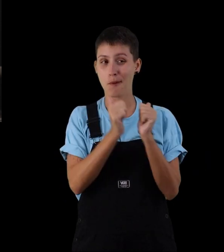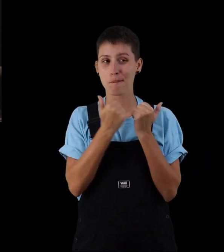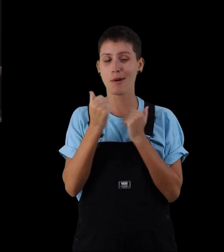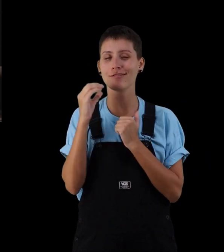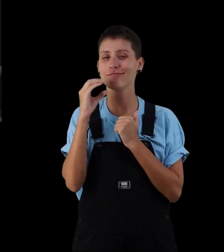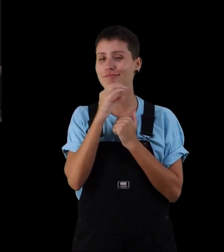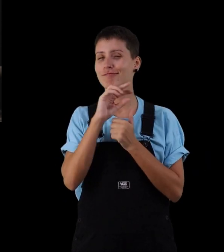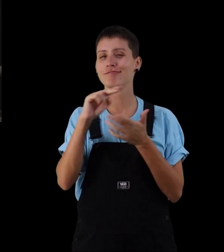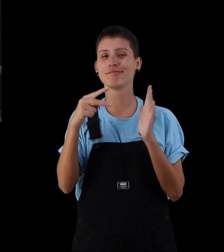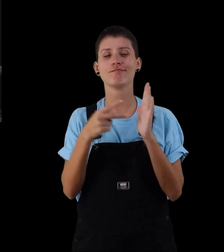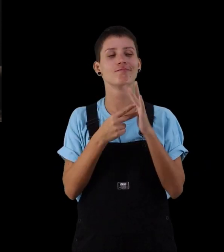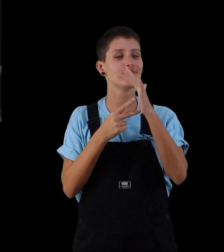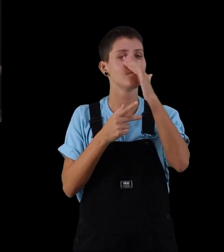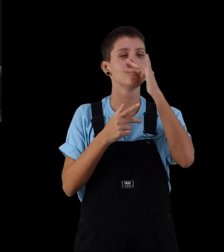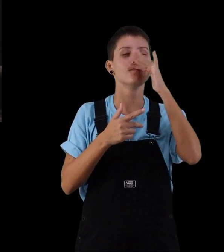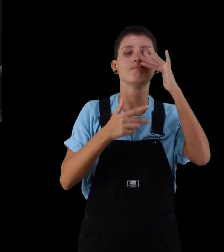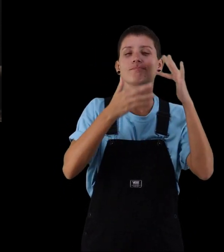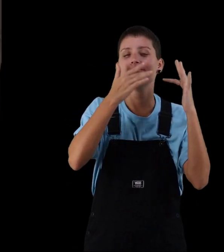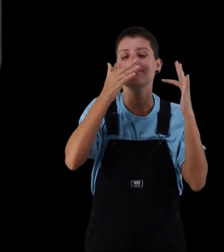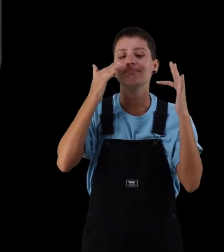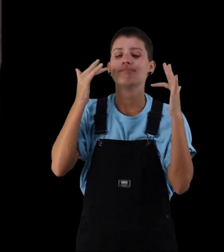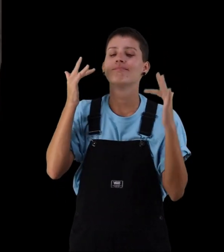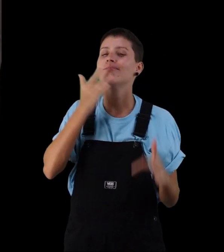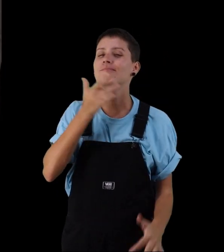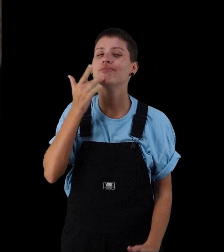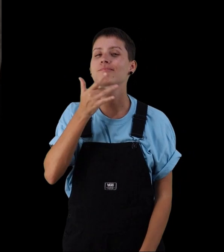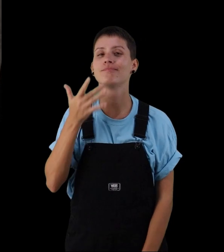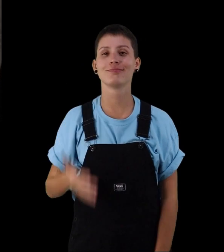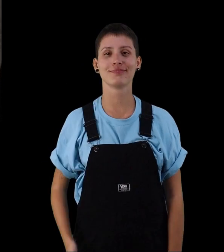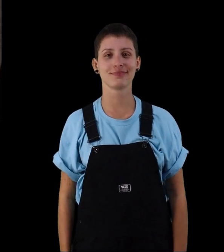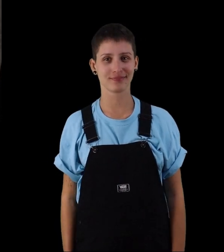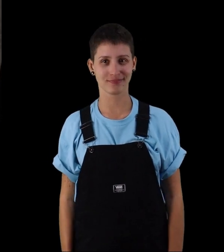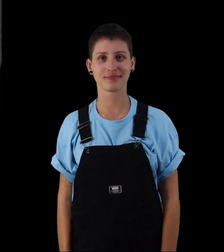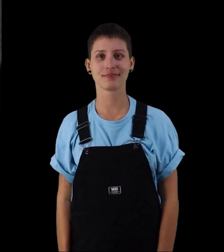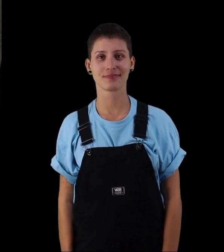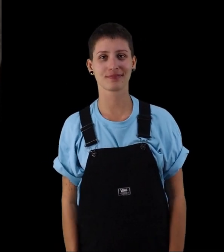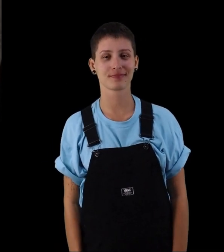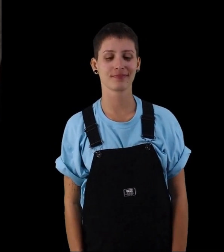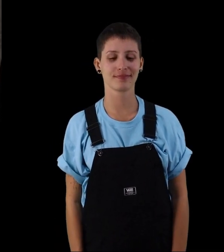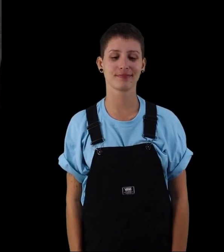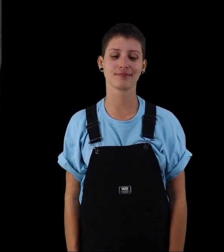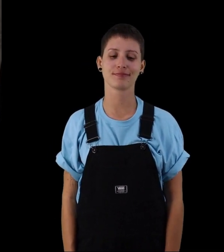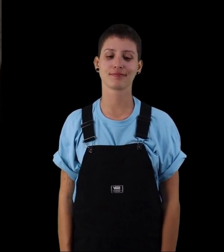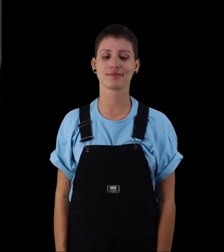pão quentinho que anunciava o aroma. Mão de Márcio escreve sobre o desenho de uma casa no quadro.